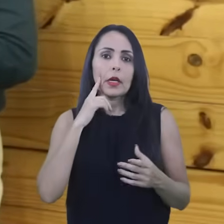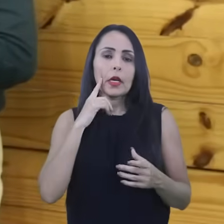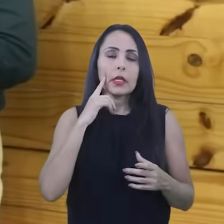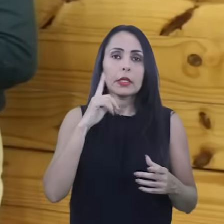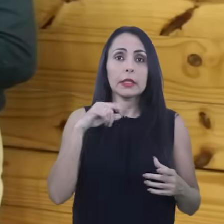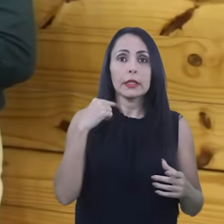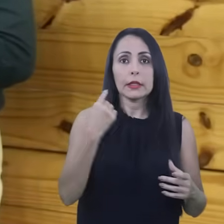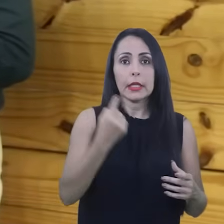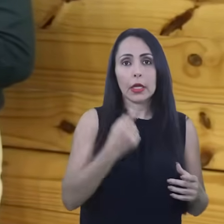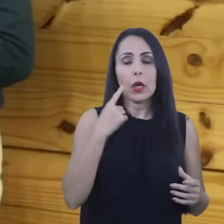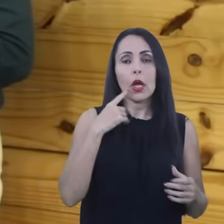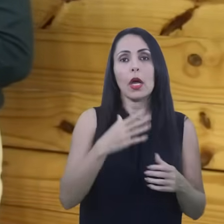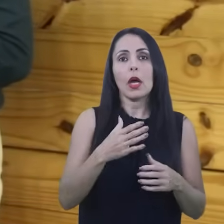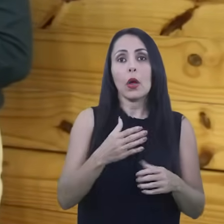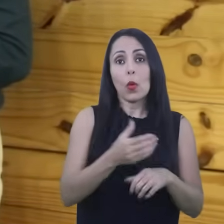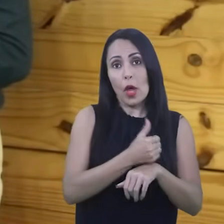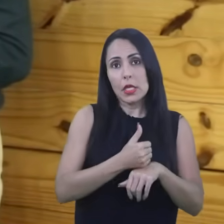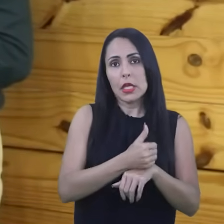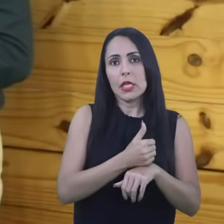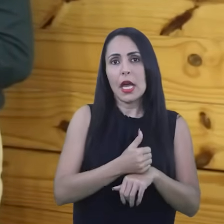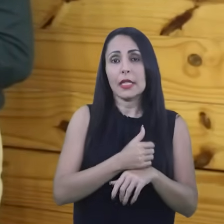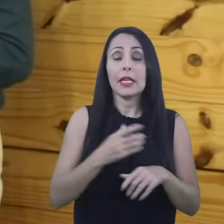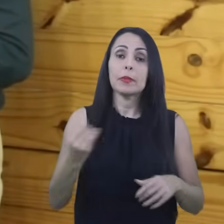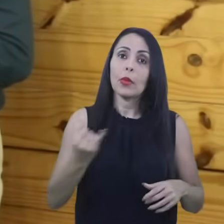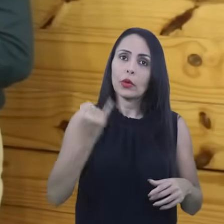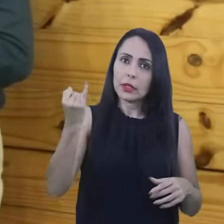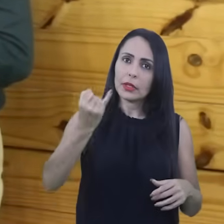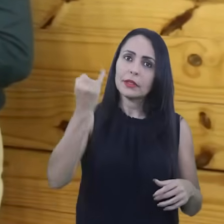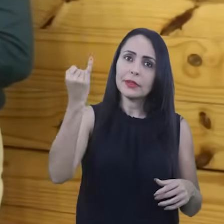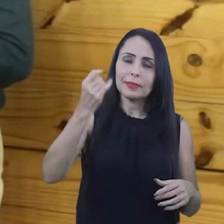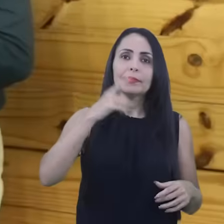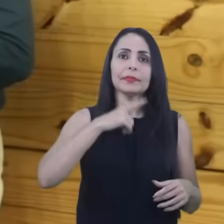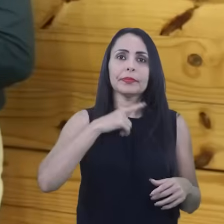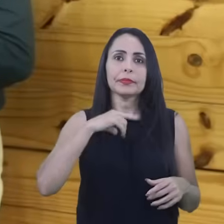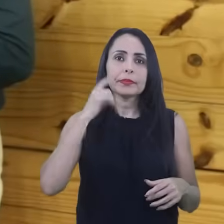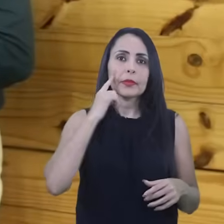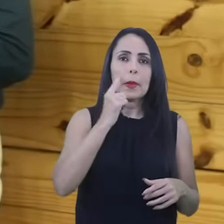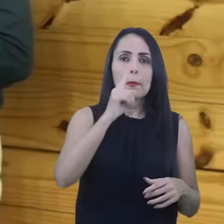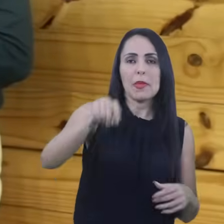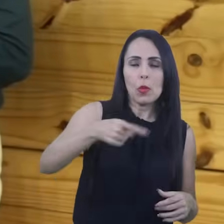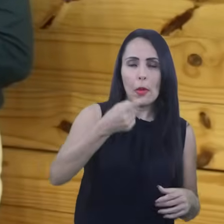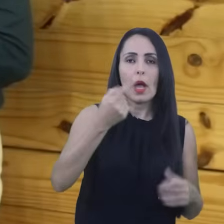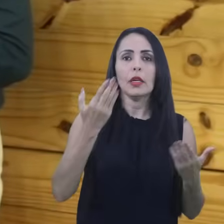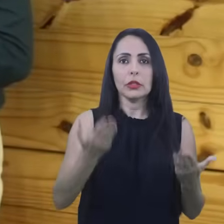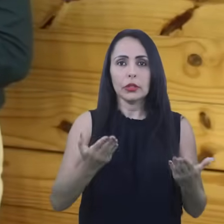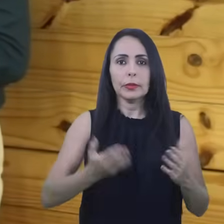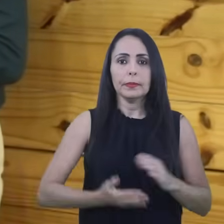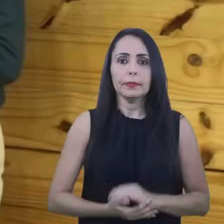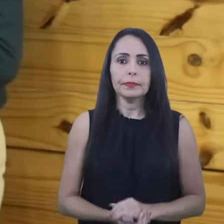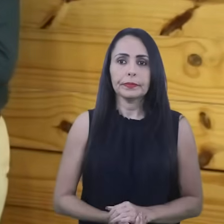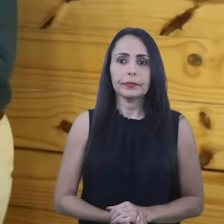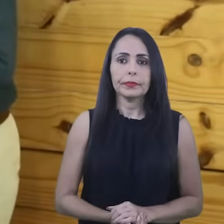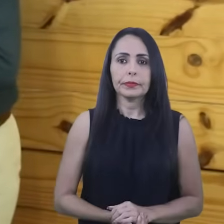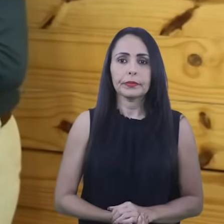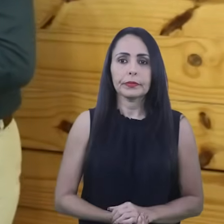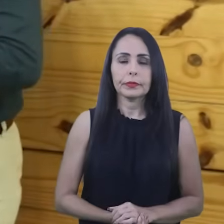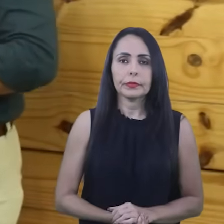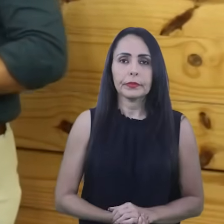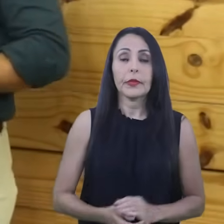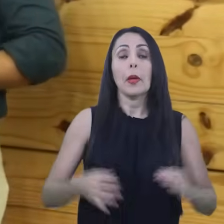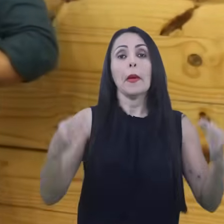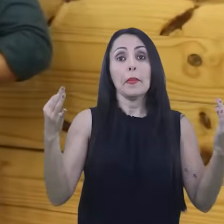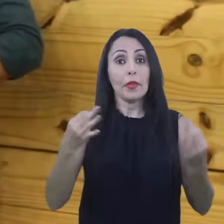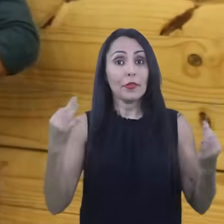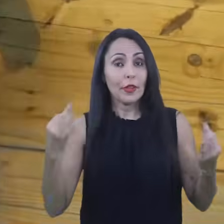terem qualidade, é esse pré-requisito fundamental de ter, né, 1.000 partes por milhão de flúor. Tranquilo? Perfeito,